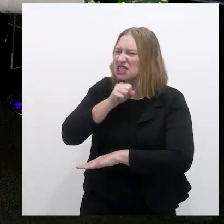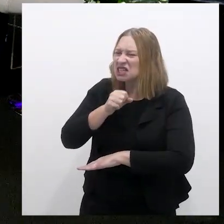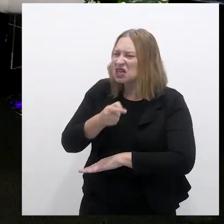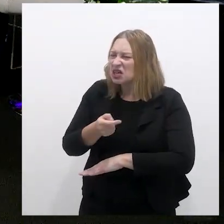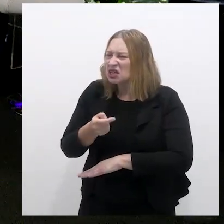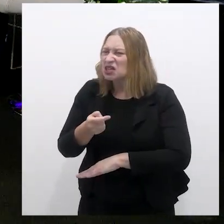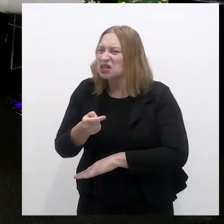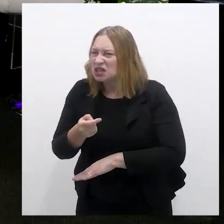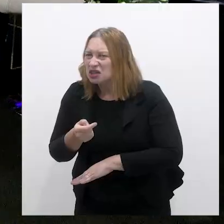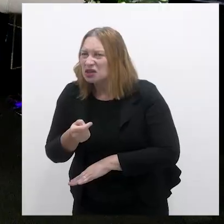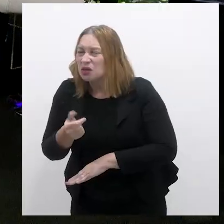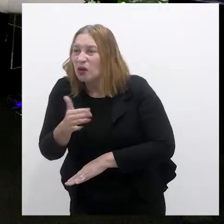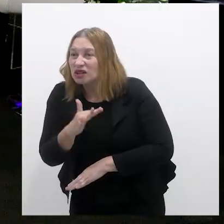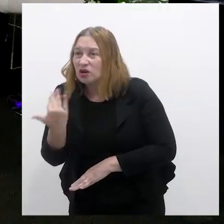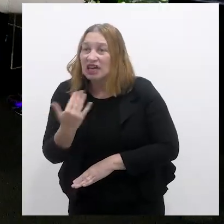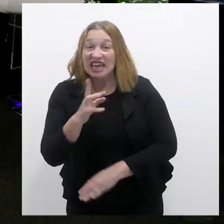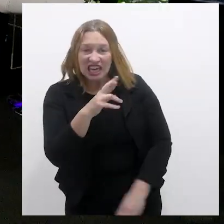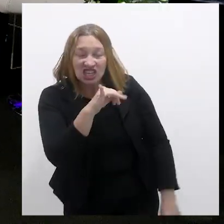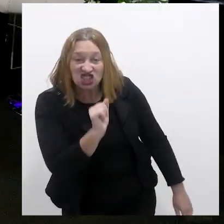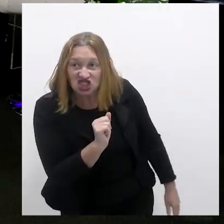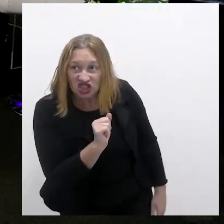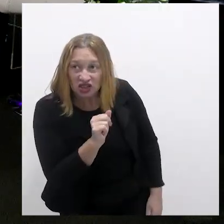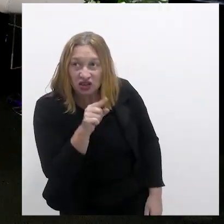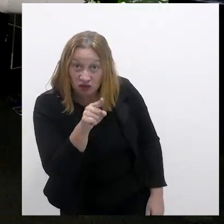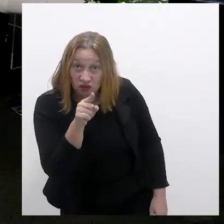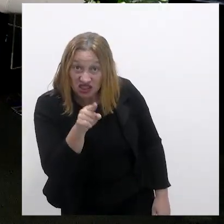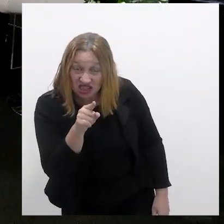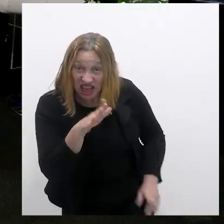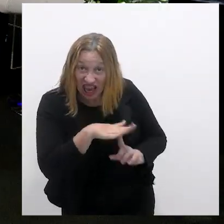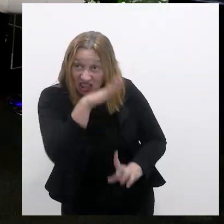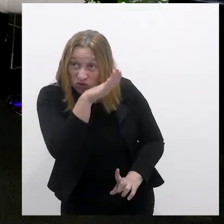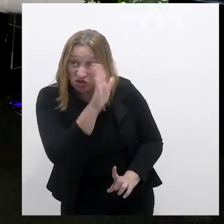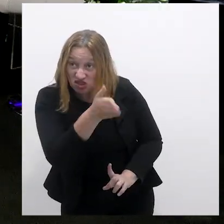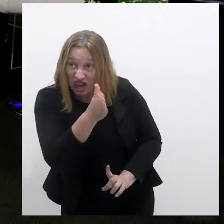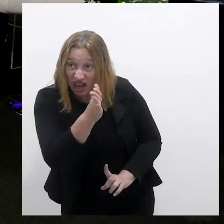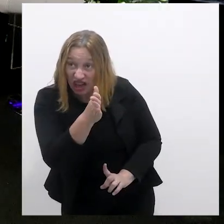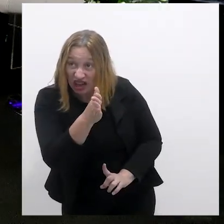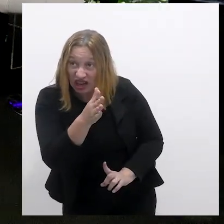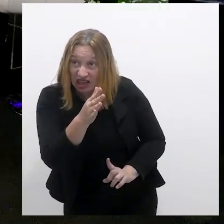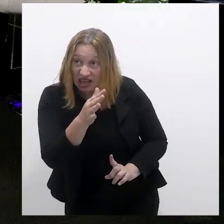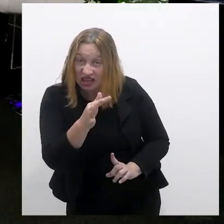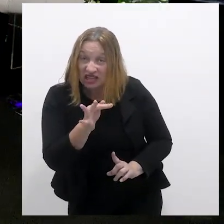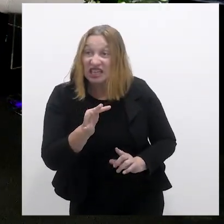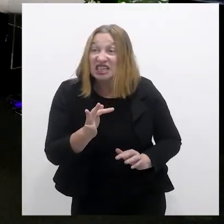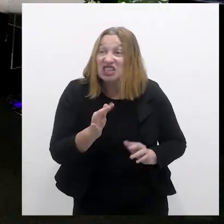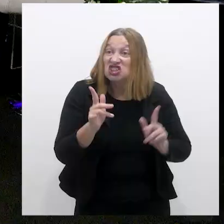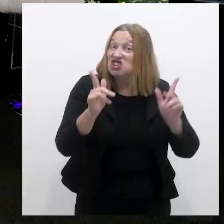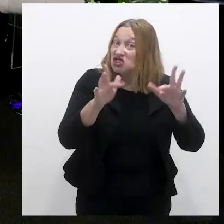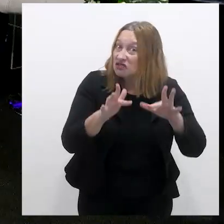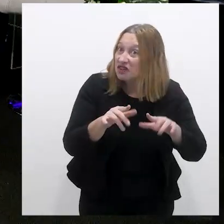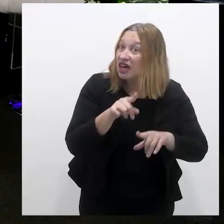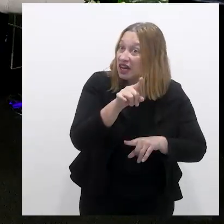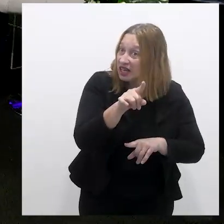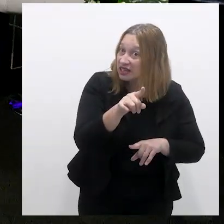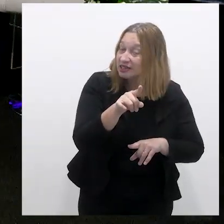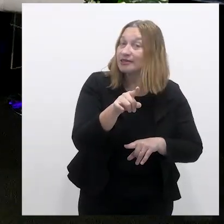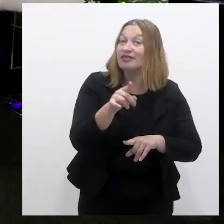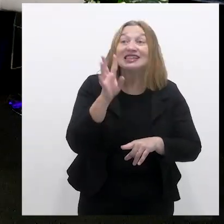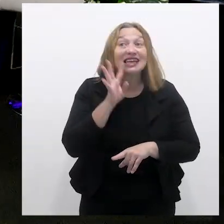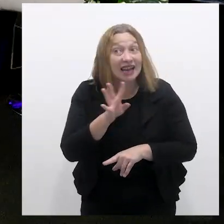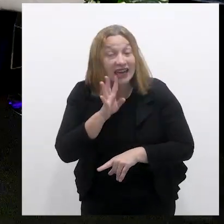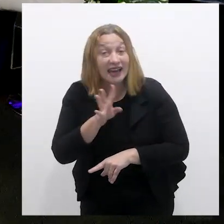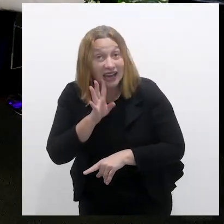horas de partida. Ritinha, você vai com minha filha, que ser adulto e ser diferente pode